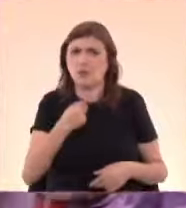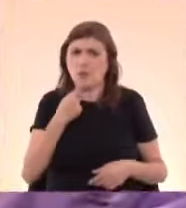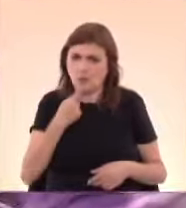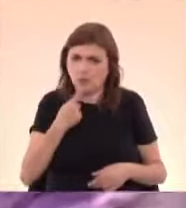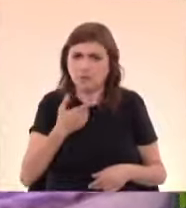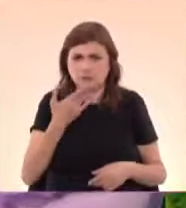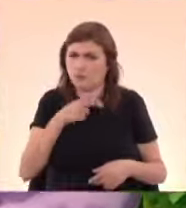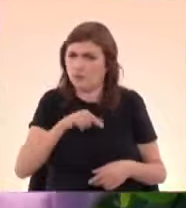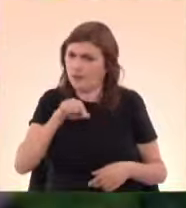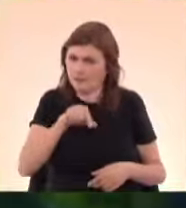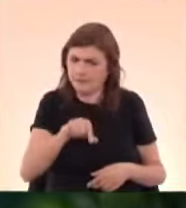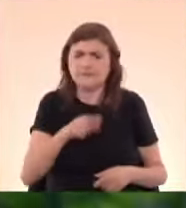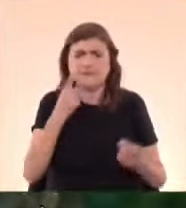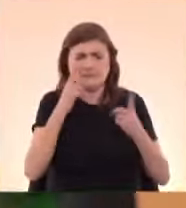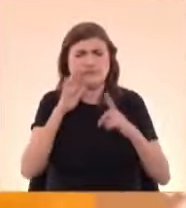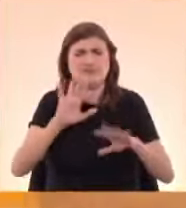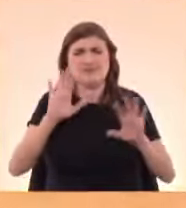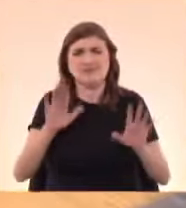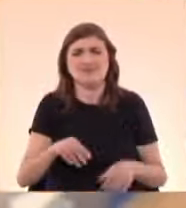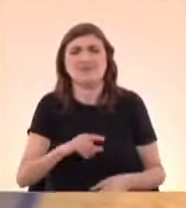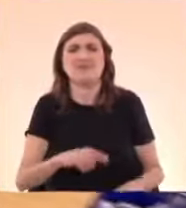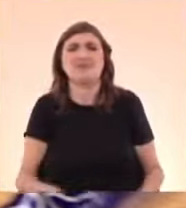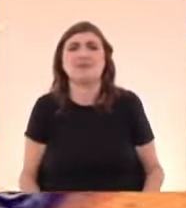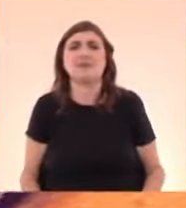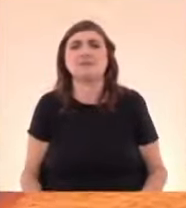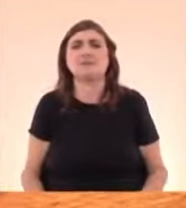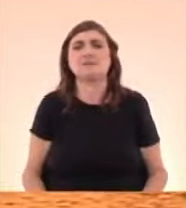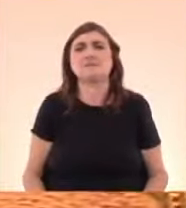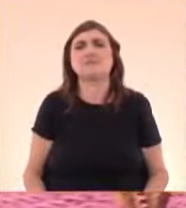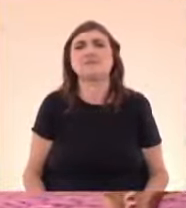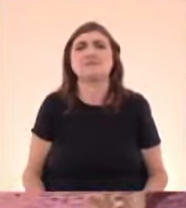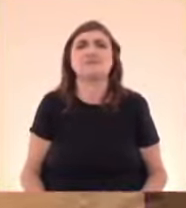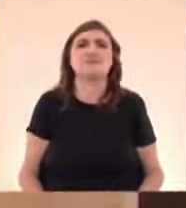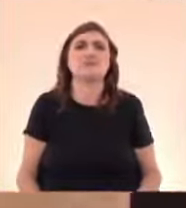Isto é à grande. Vamos embora. Lipsqueira!